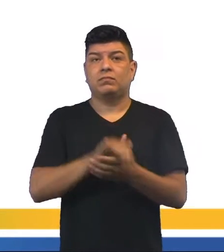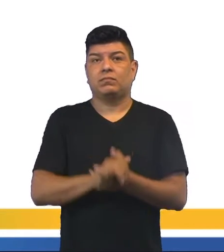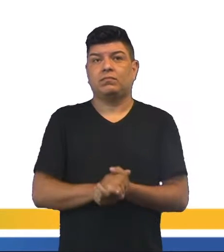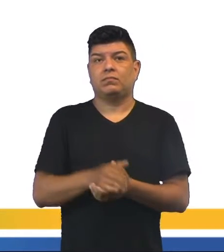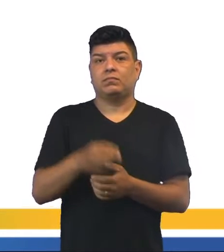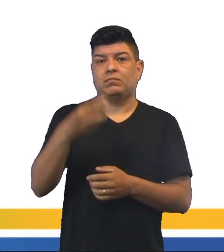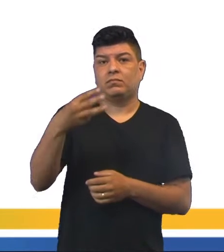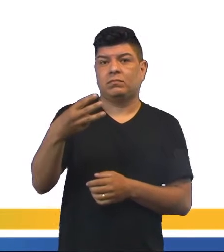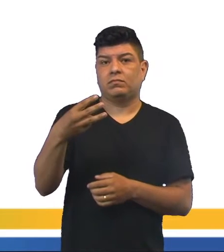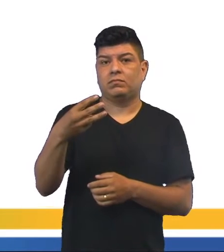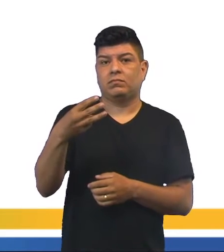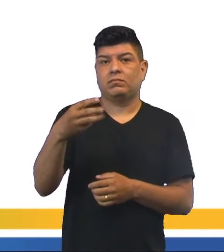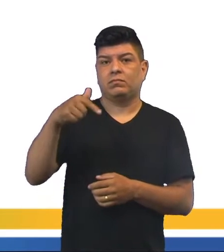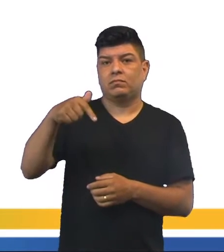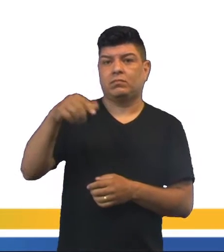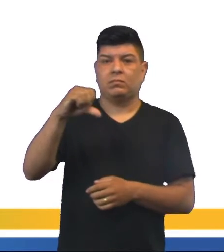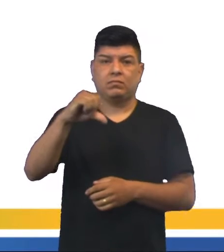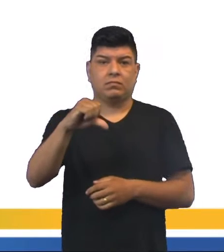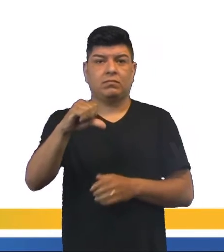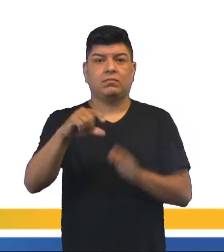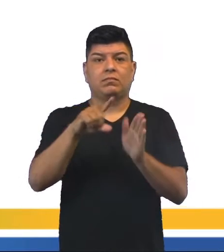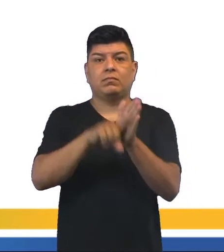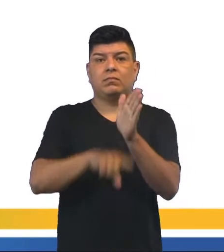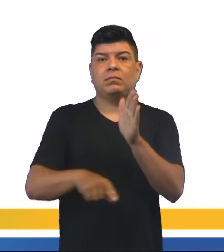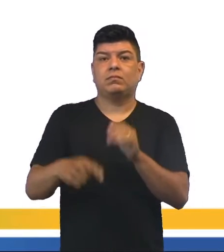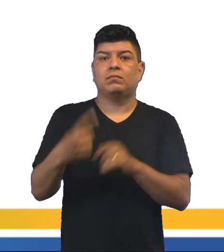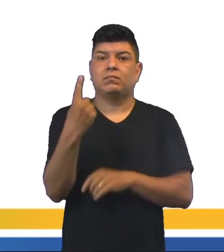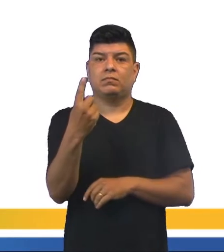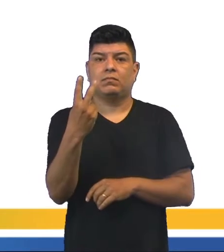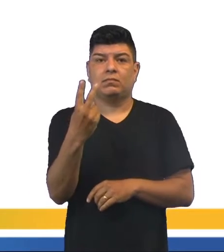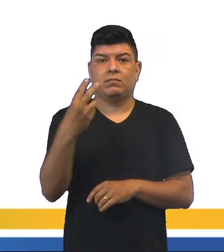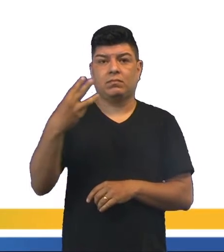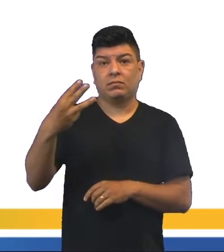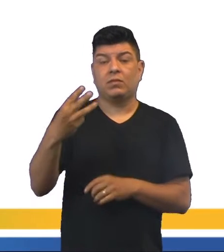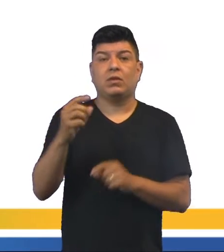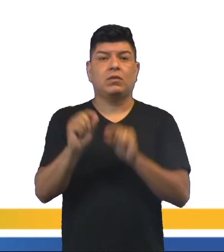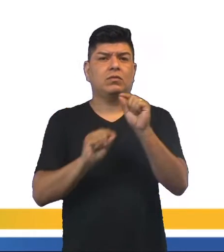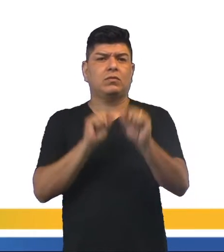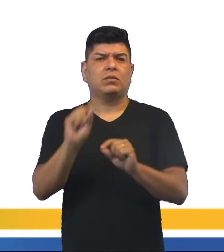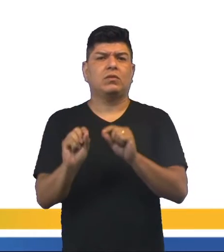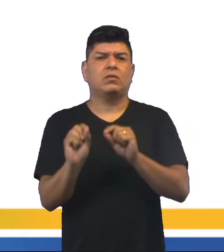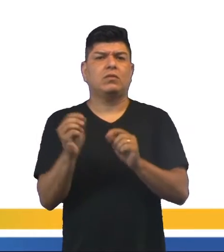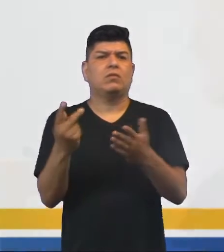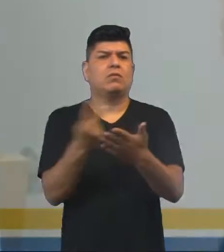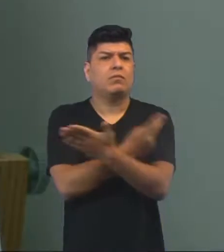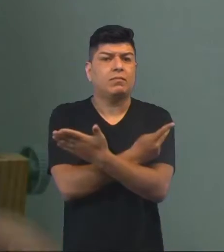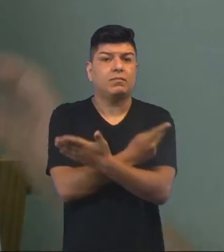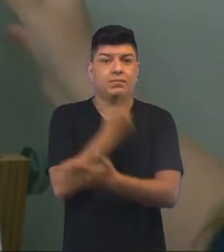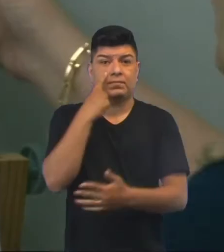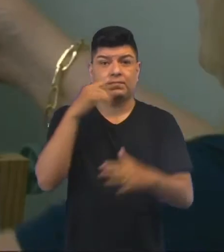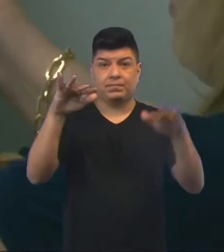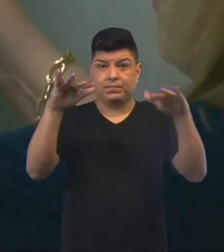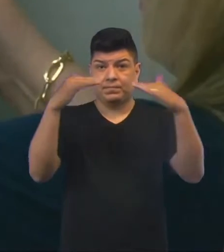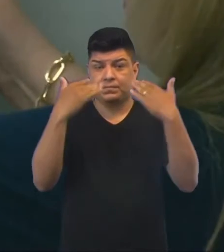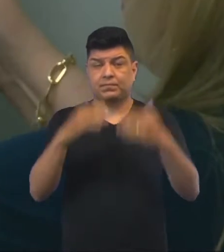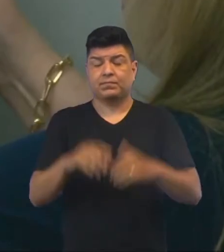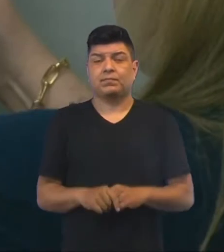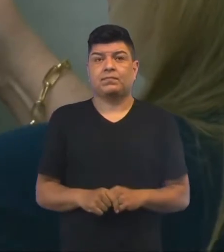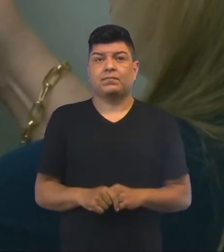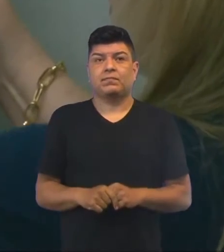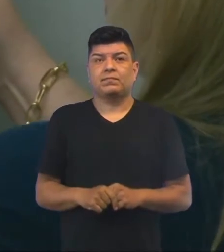em 379 - 123 vamos ver o que que vai acontecer Acompanha comigo